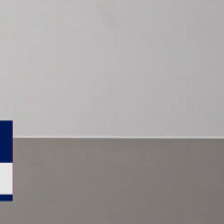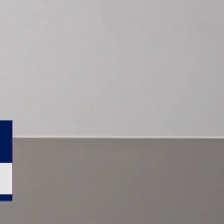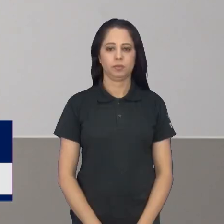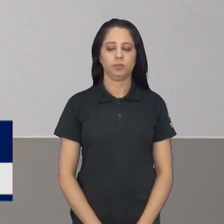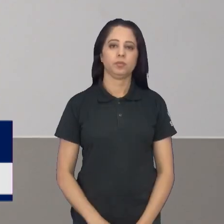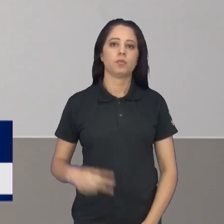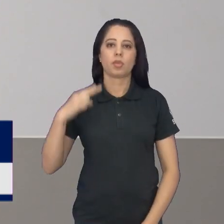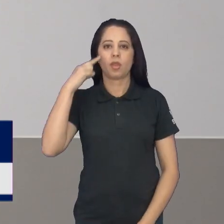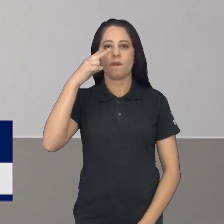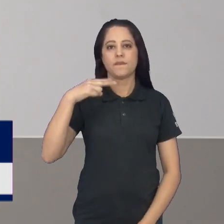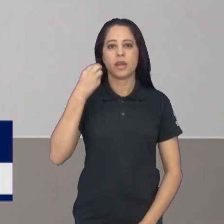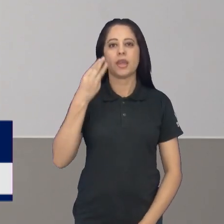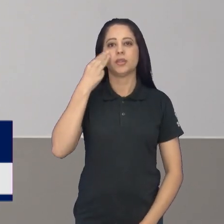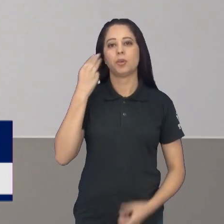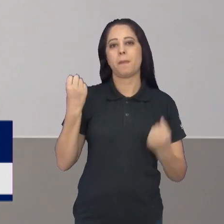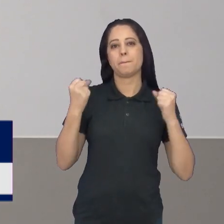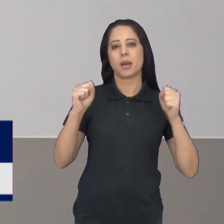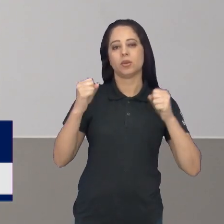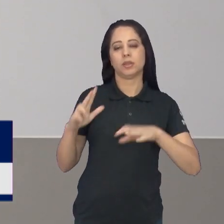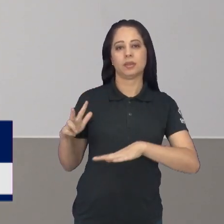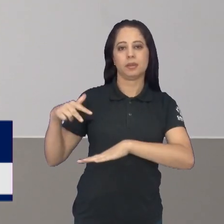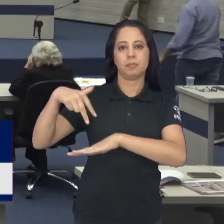Palavra ao vereador Marcão da Academia.